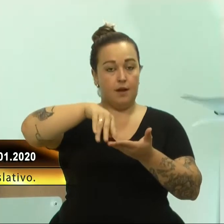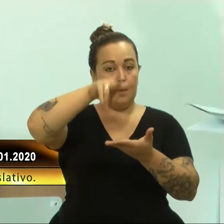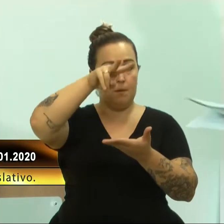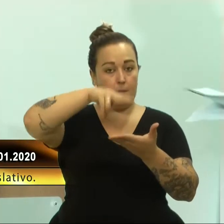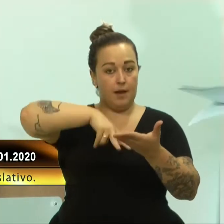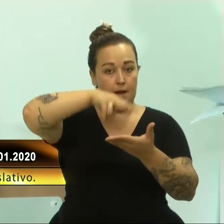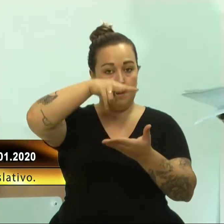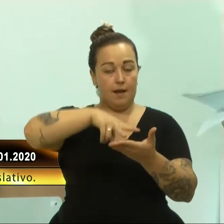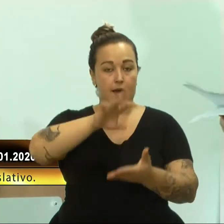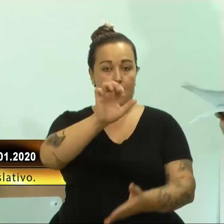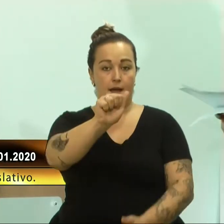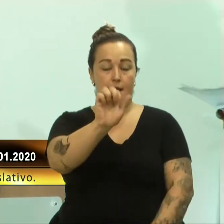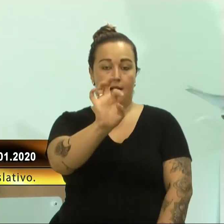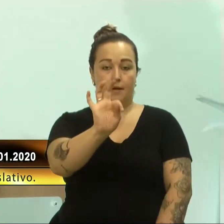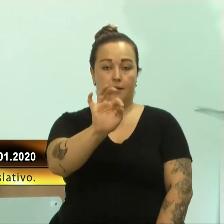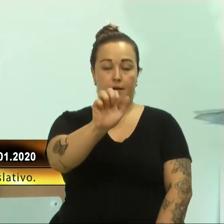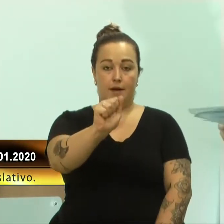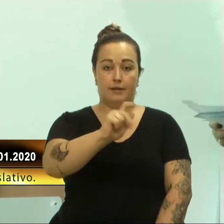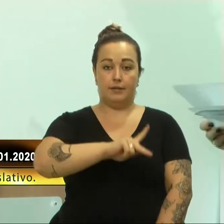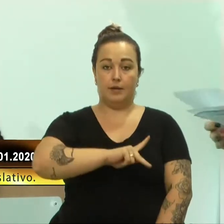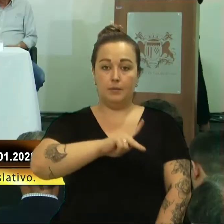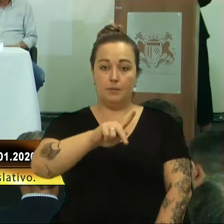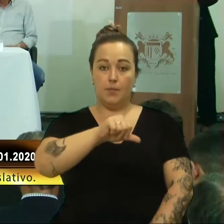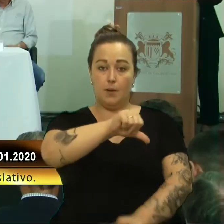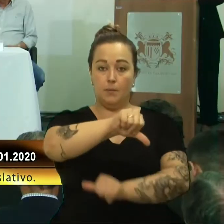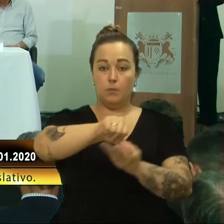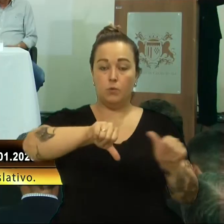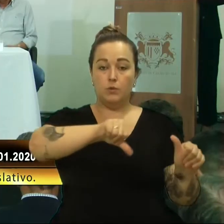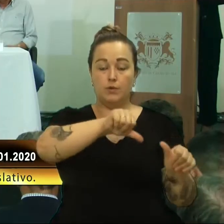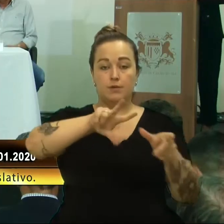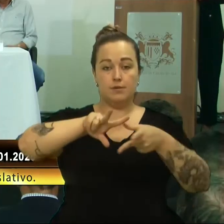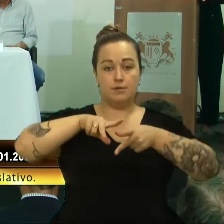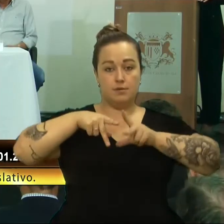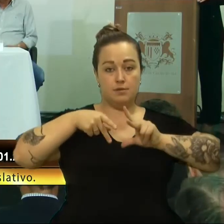cargo de presidência da Câmara.